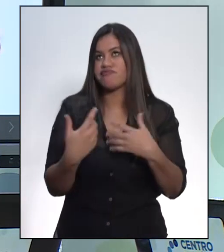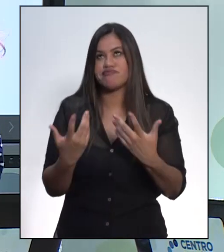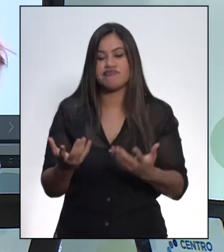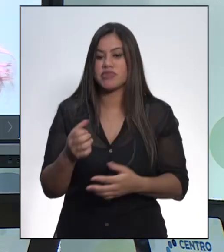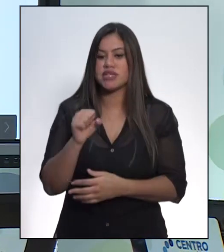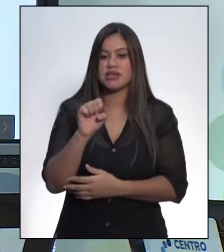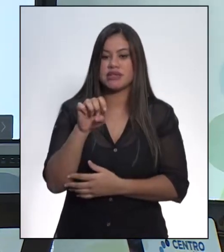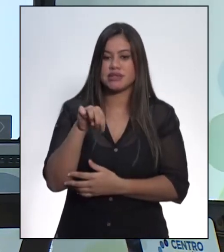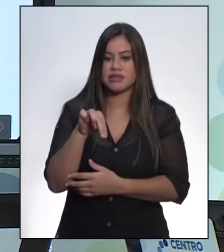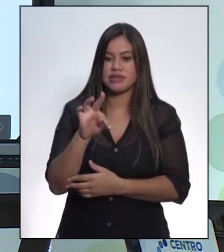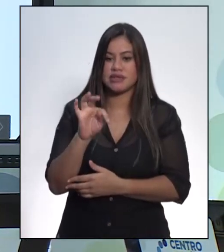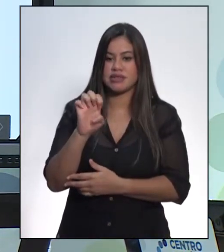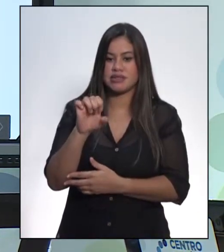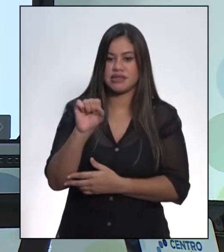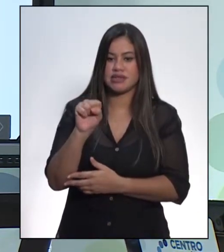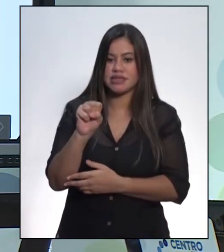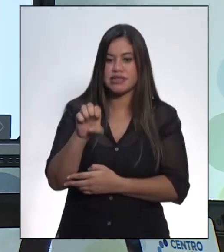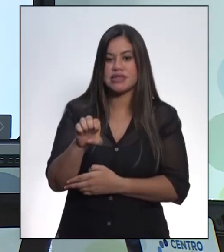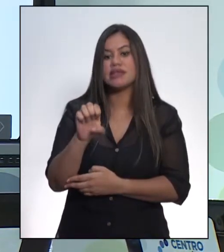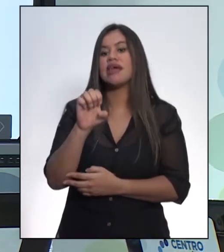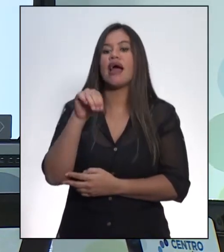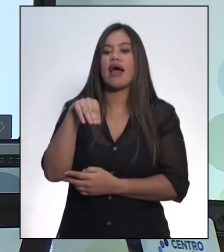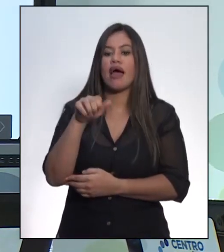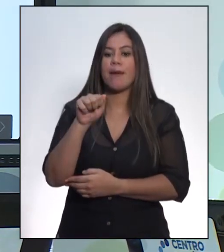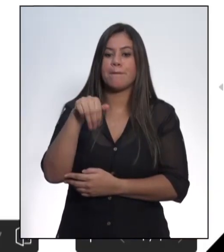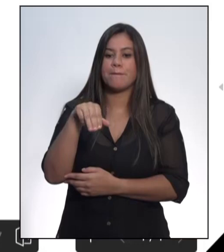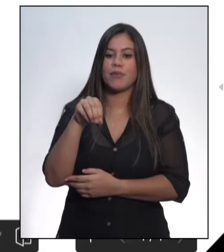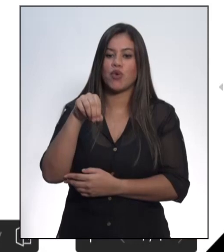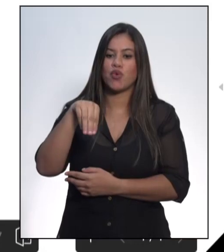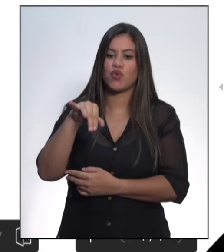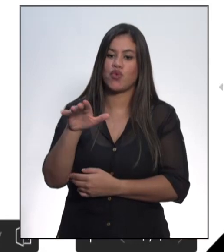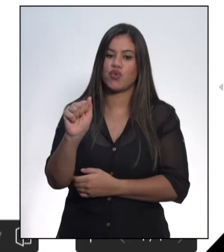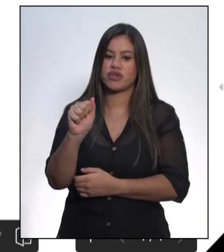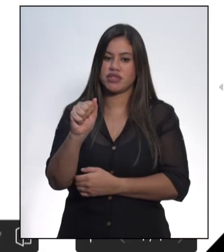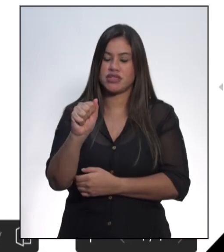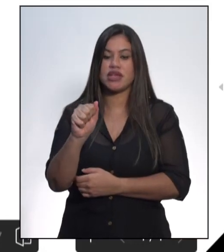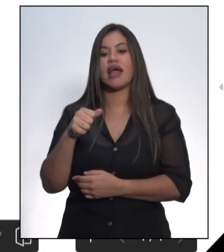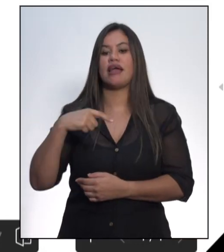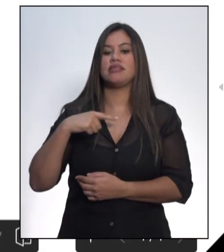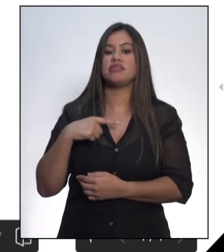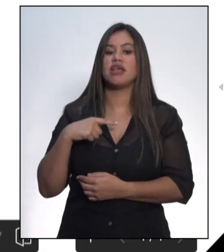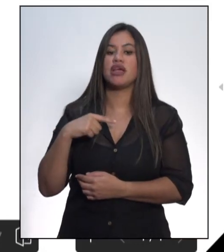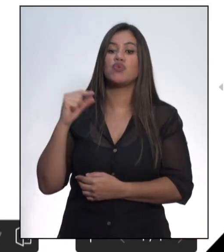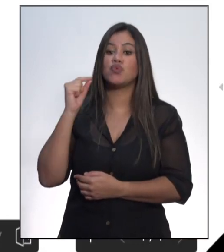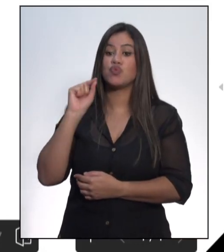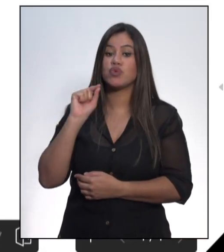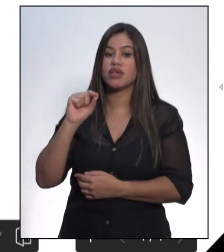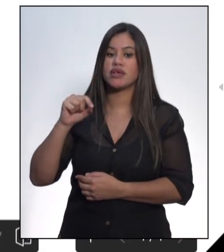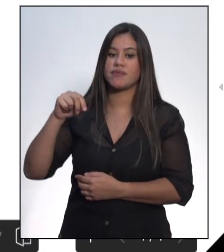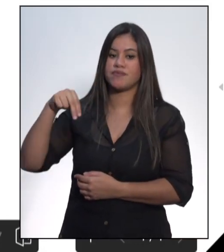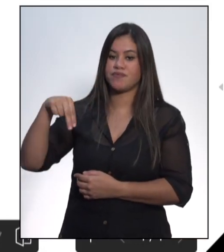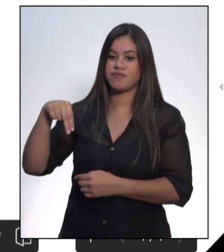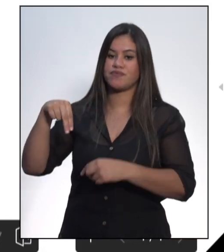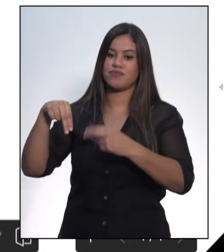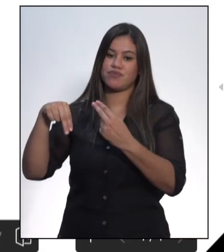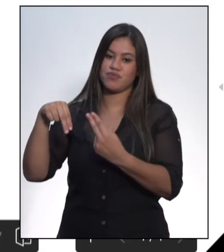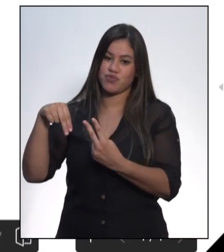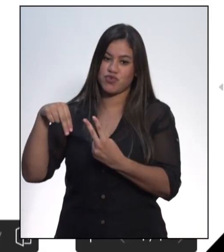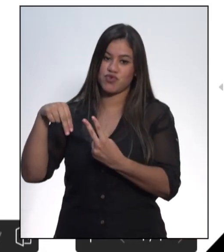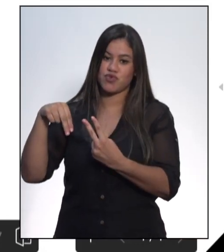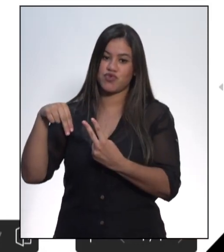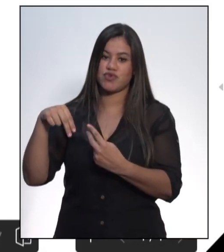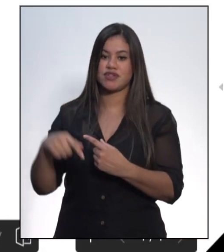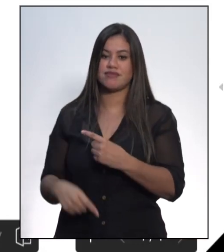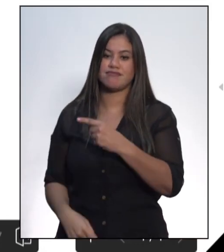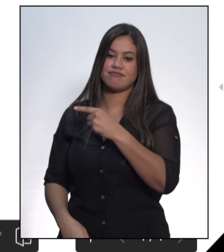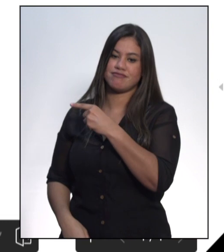amônia. Então, a minha amônia ela é produzida pela interação do gás nitrogênio, o gás hidrogênio, e ela